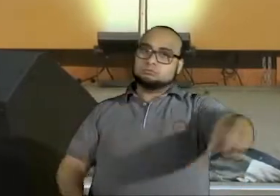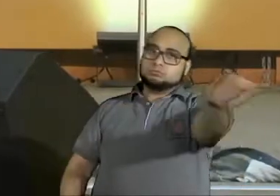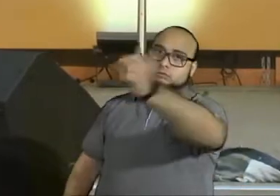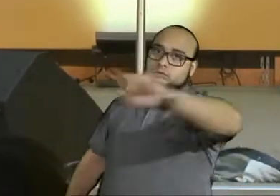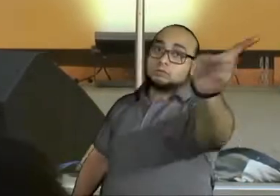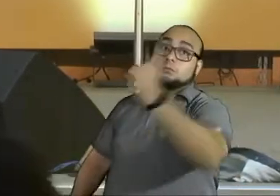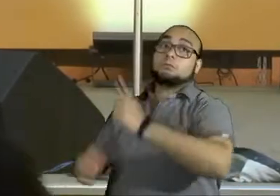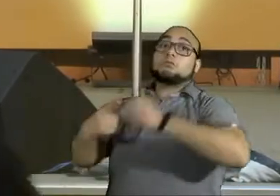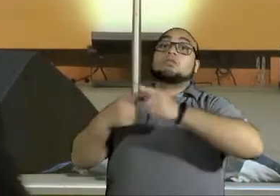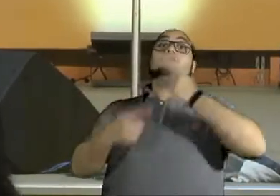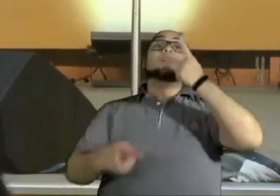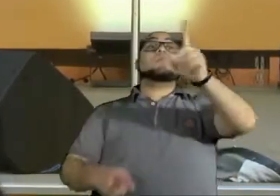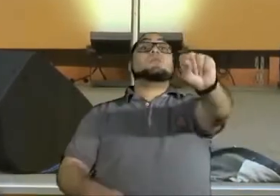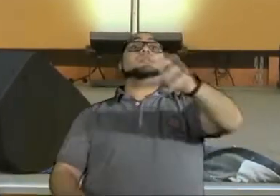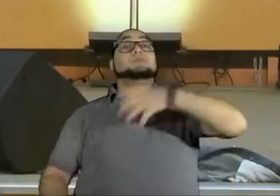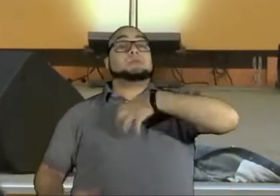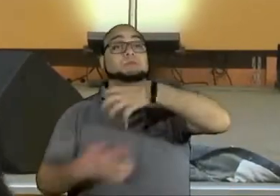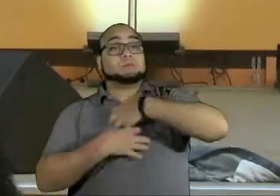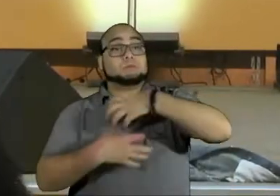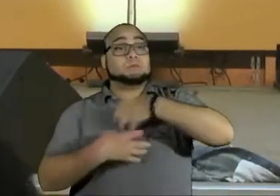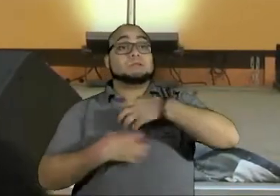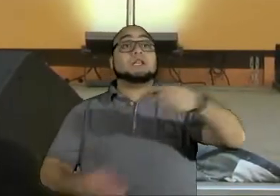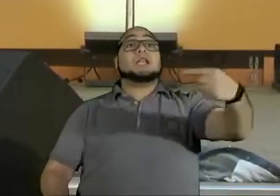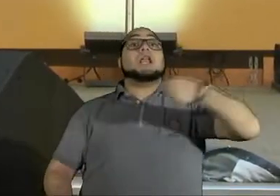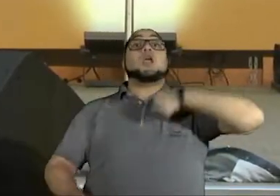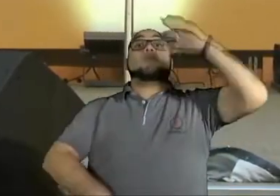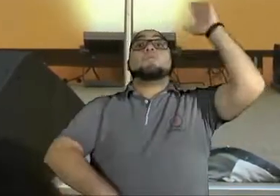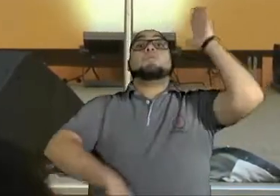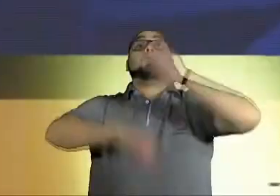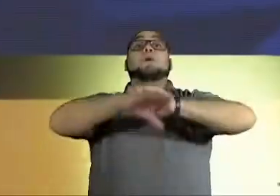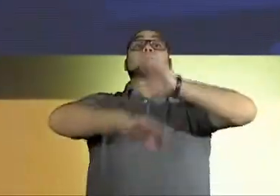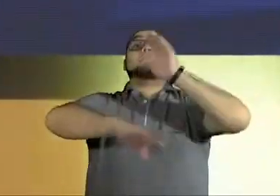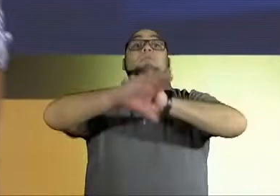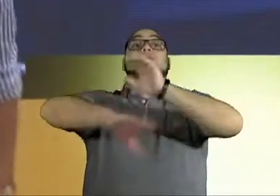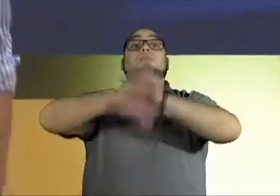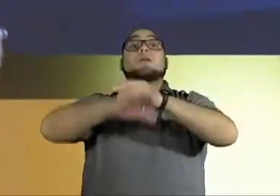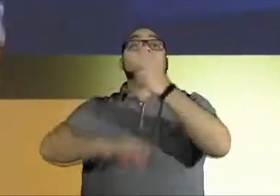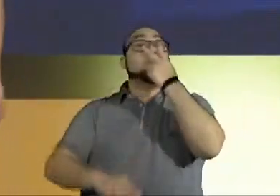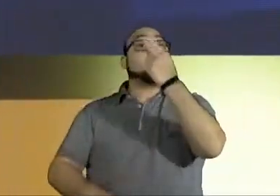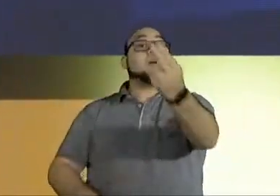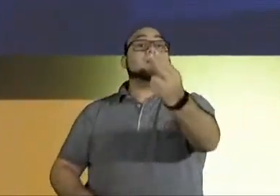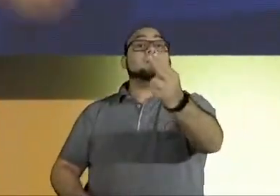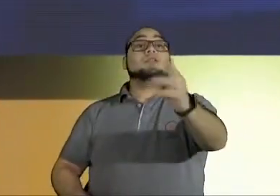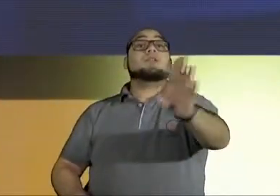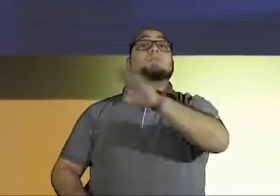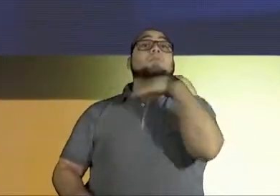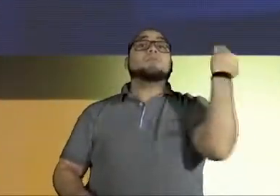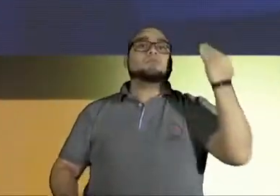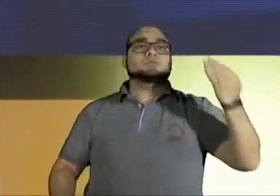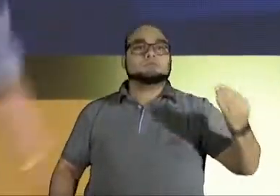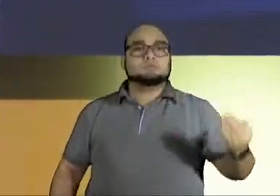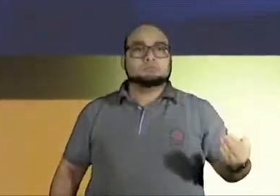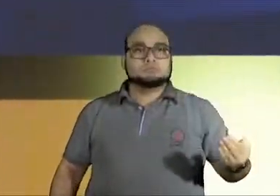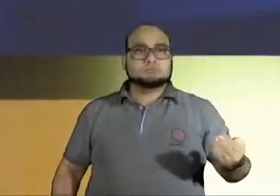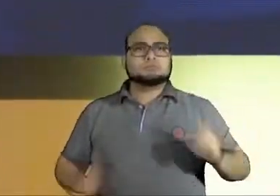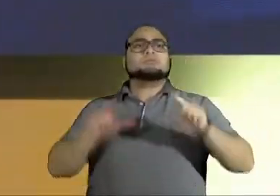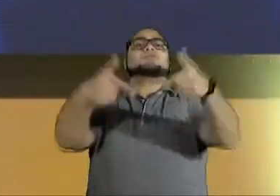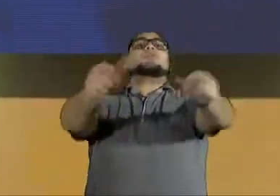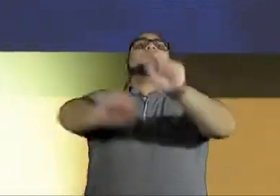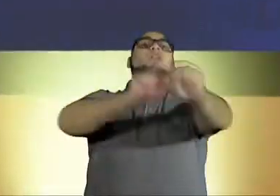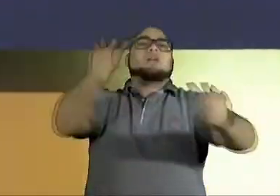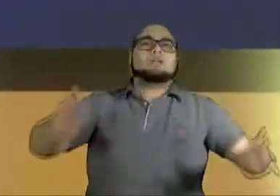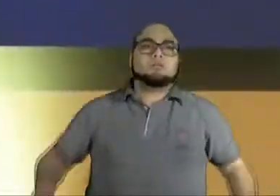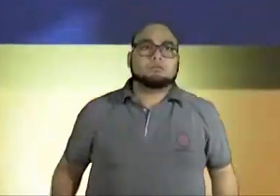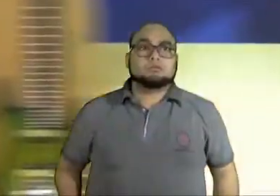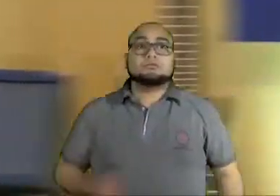eu mesmo cavo a cova, eu mesmo me enterro. E aí, Jó, vai fazer o quê? Vou falar do que eu me lembro.